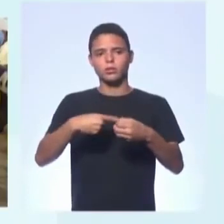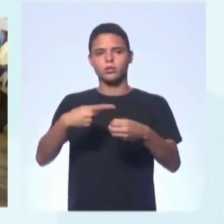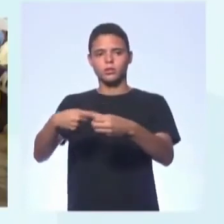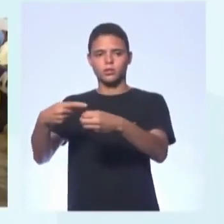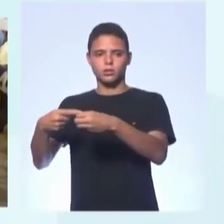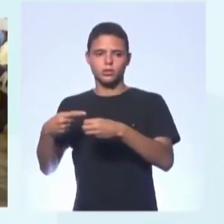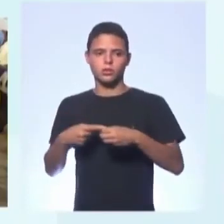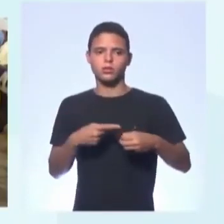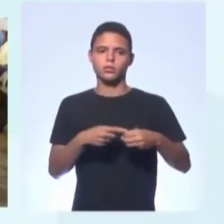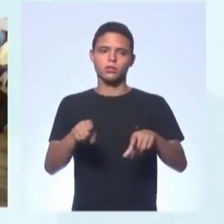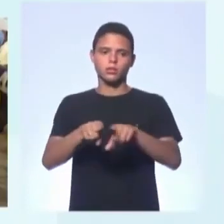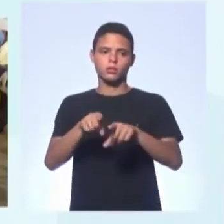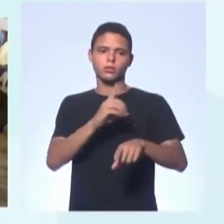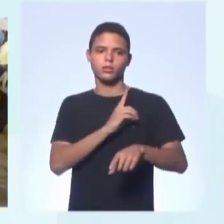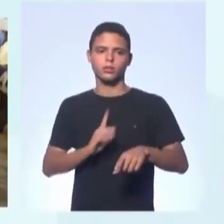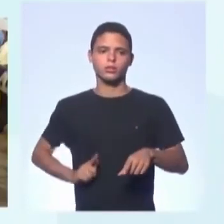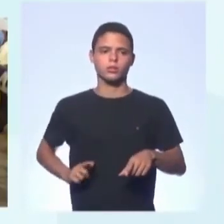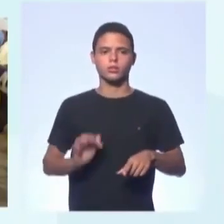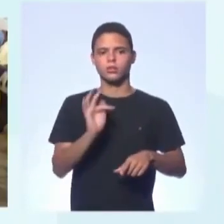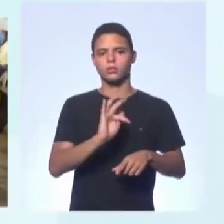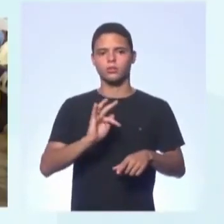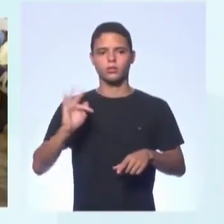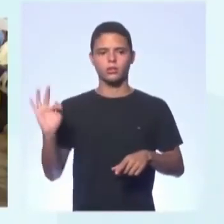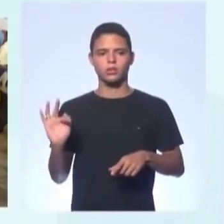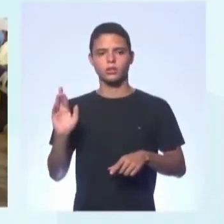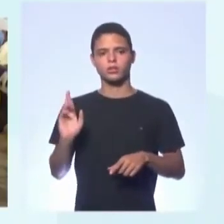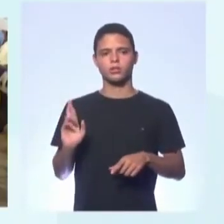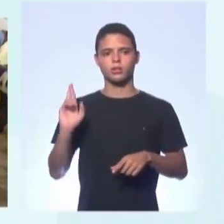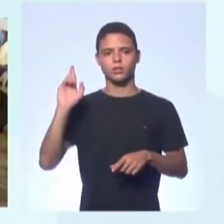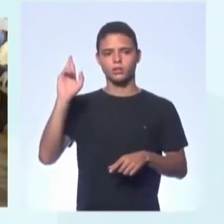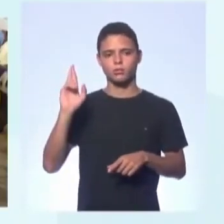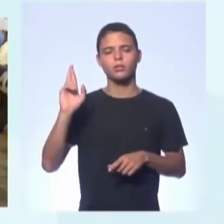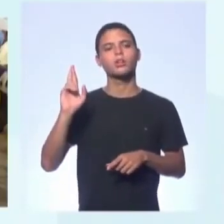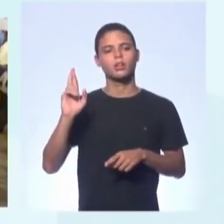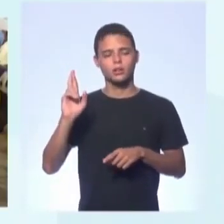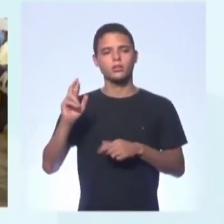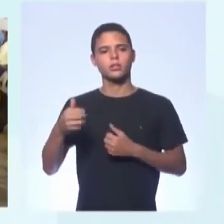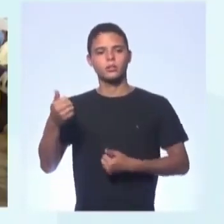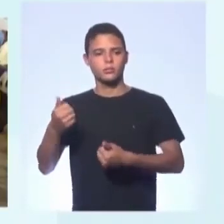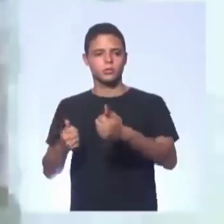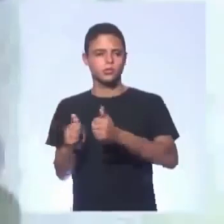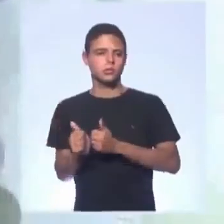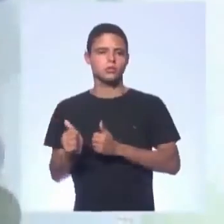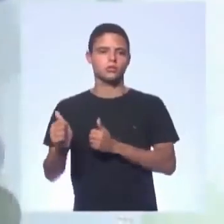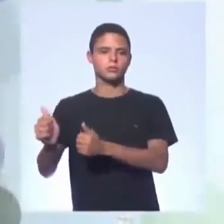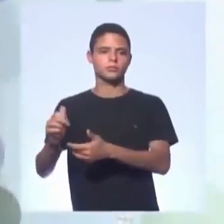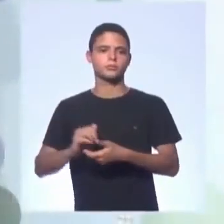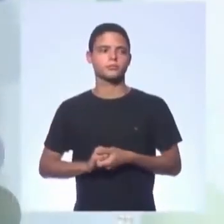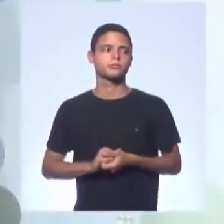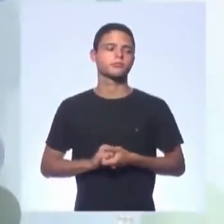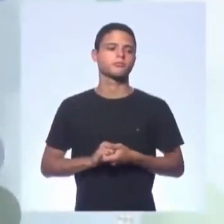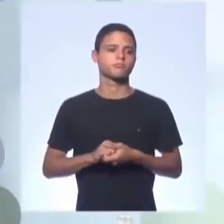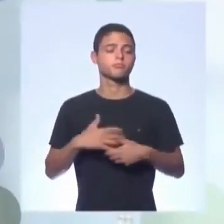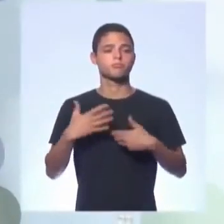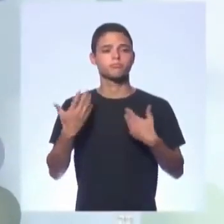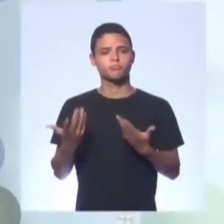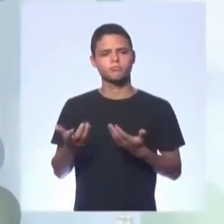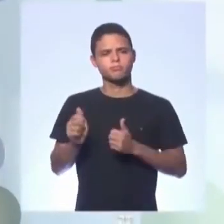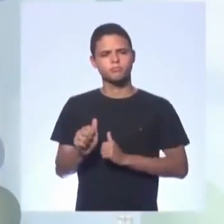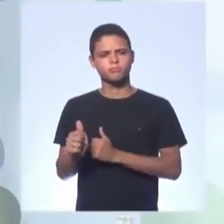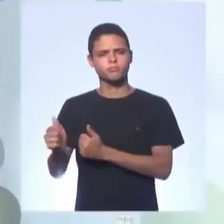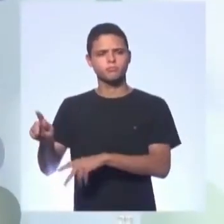governo federal se responsabilizando por os transporte público. Pode voltar aqui para mim, por gentileza. Então, quando a gente fala em